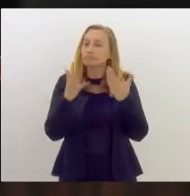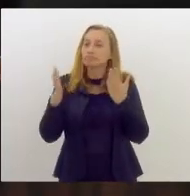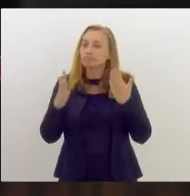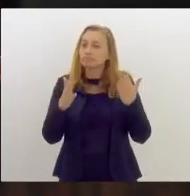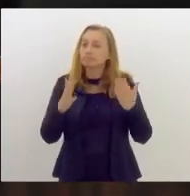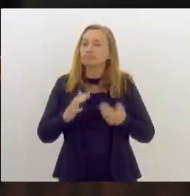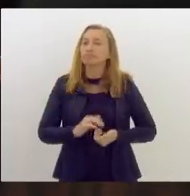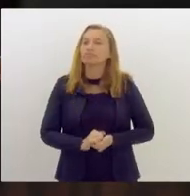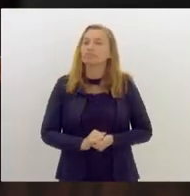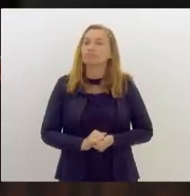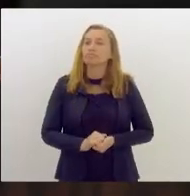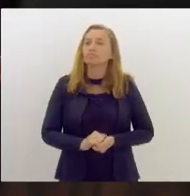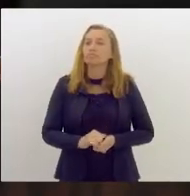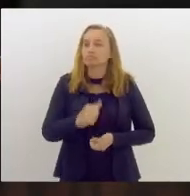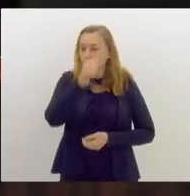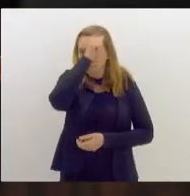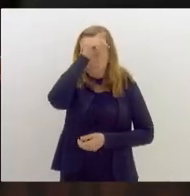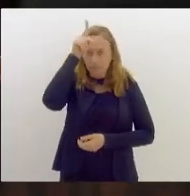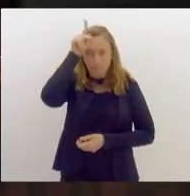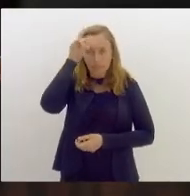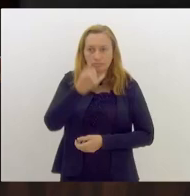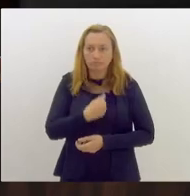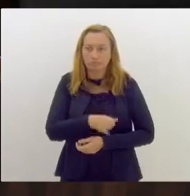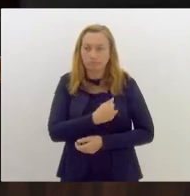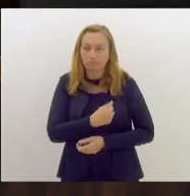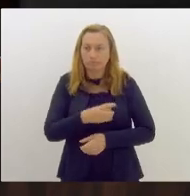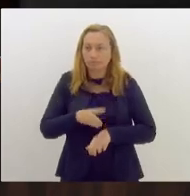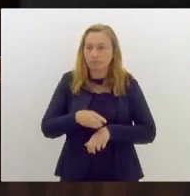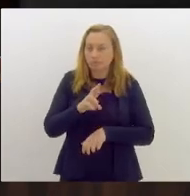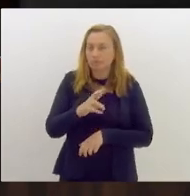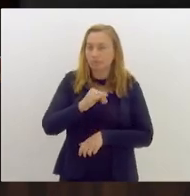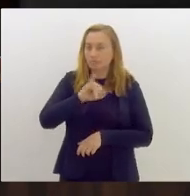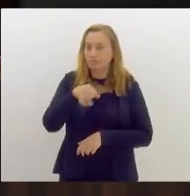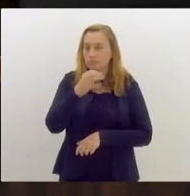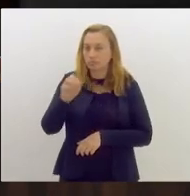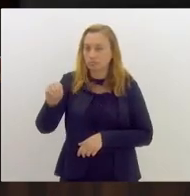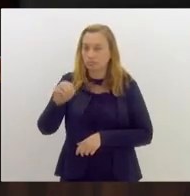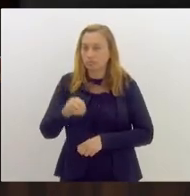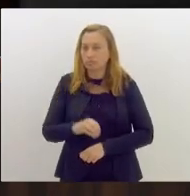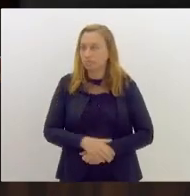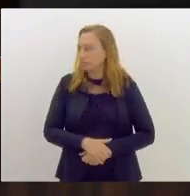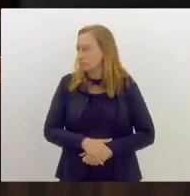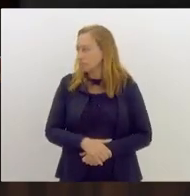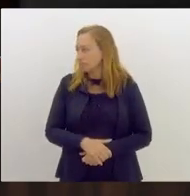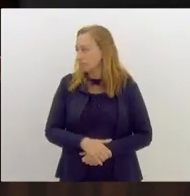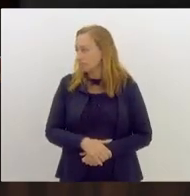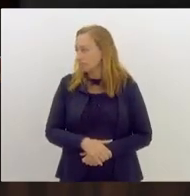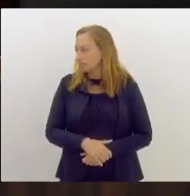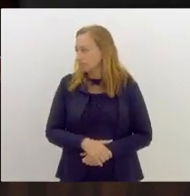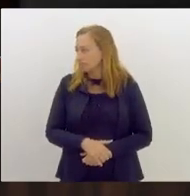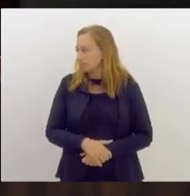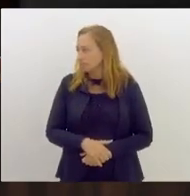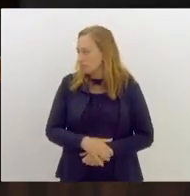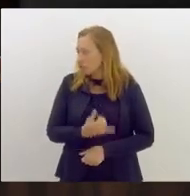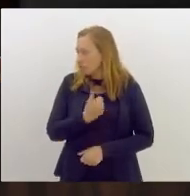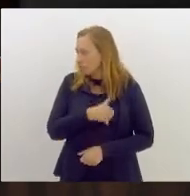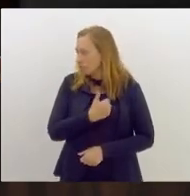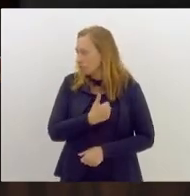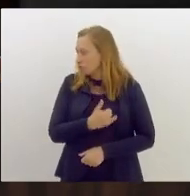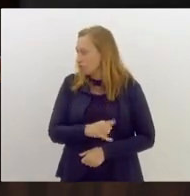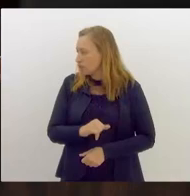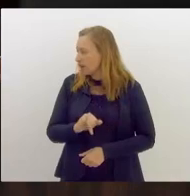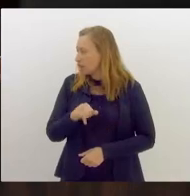nosso prefeito de São João do Meriti Dr João se encontra aqui acompanhado Deputado Valdecir da Saúde